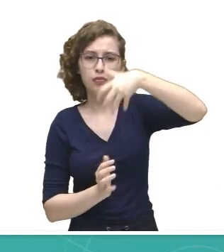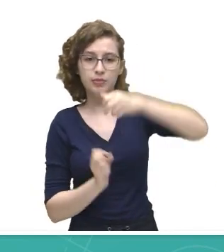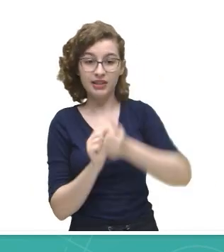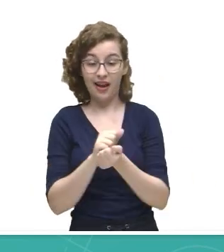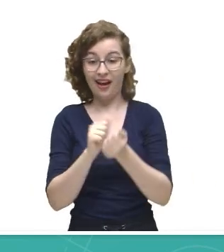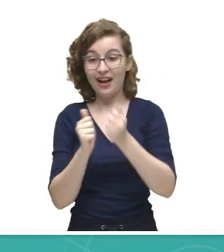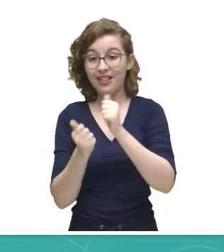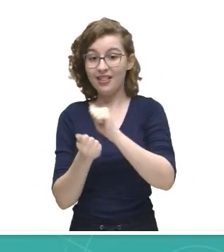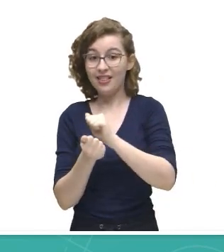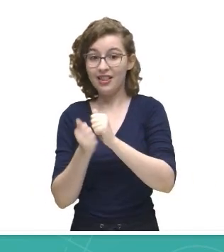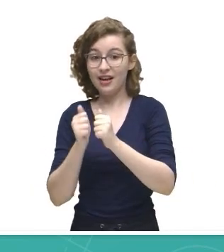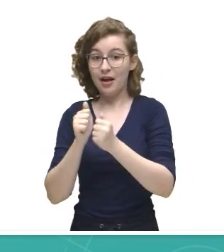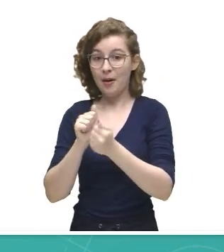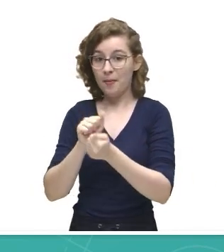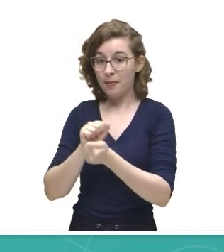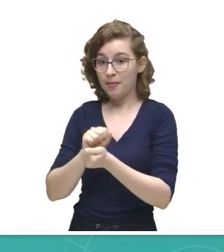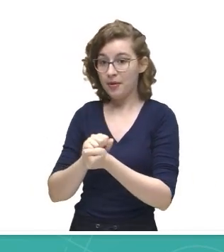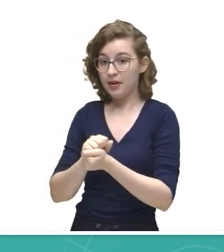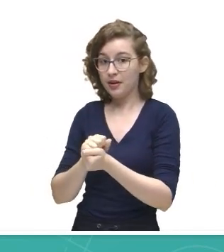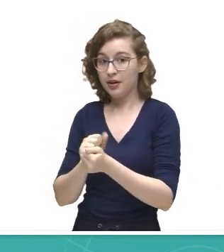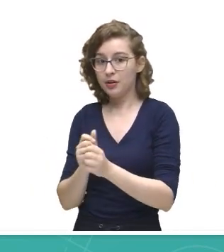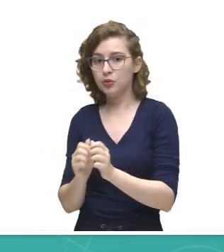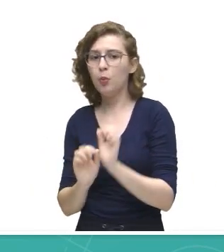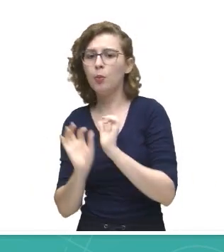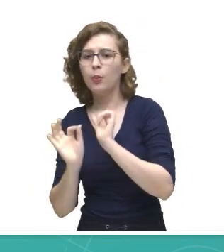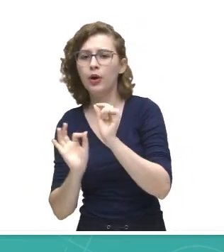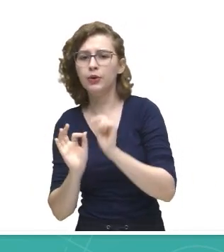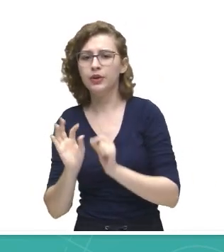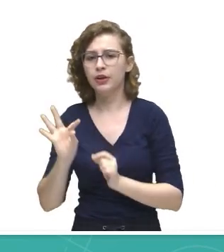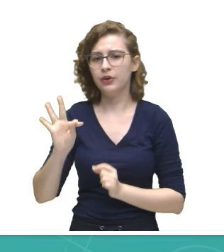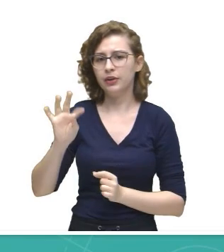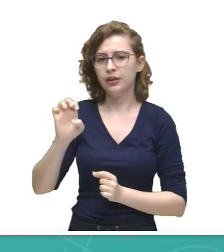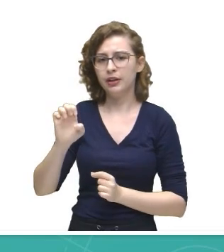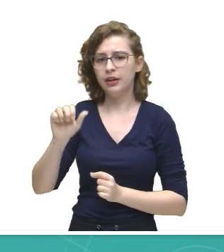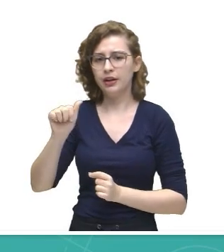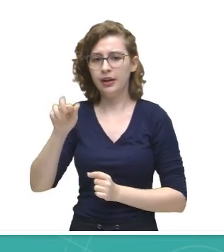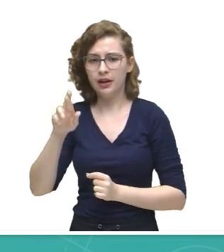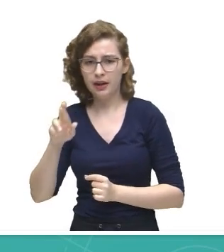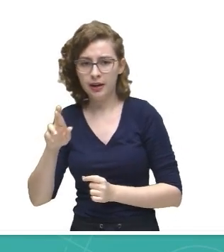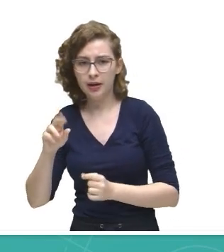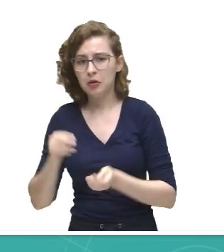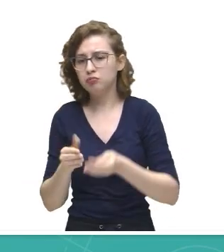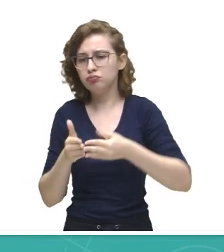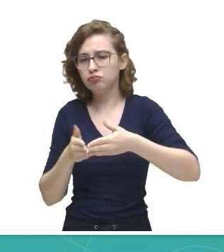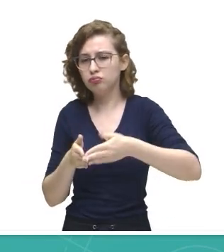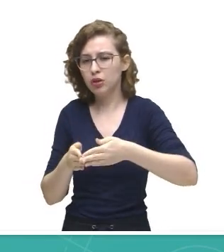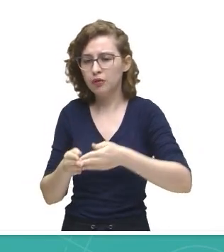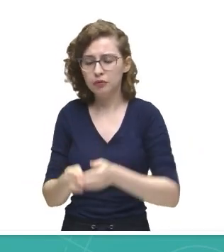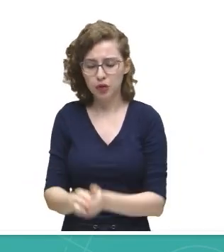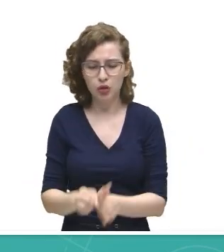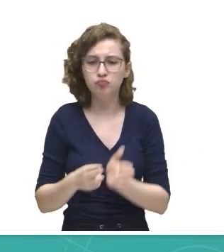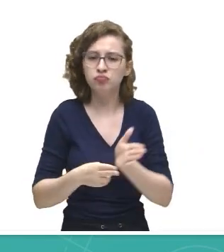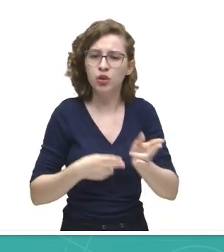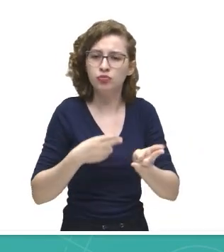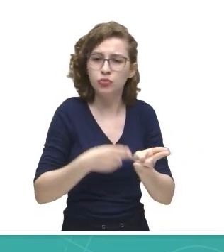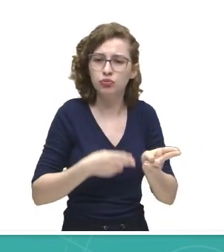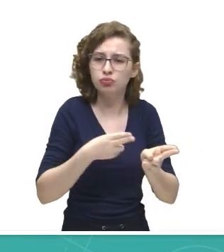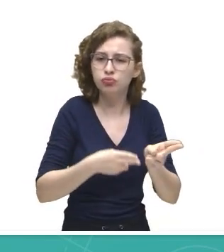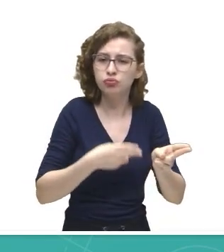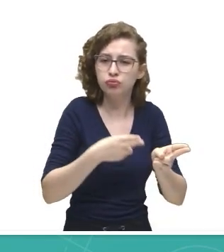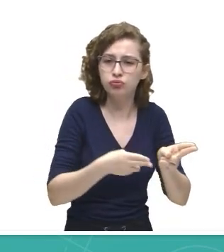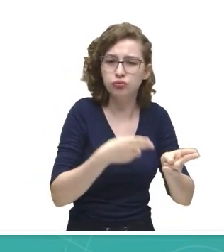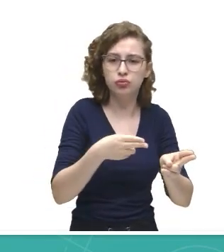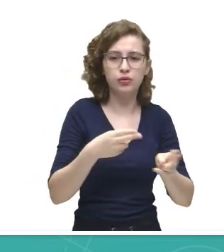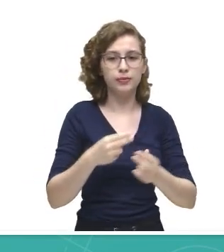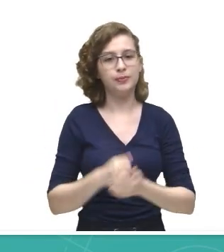adaptado para o funcionamento dos teares, dos navios e da locomotiva. Lembrando que é a partir